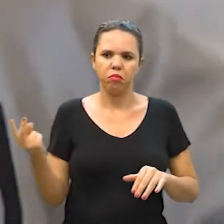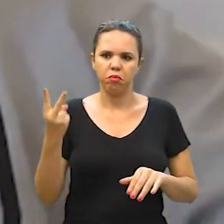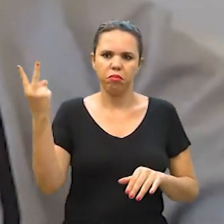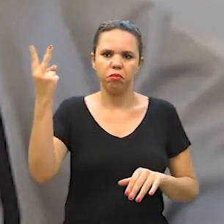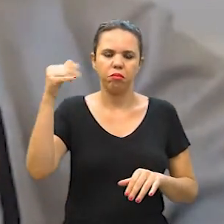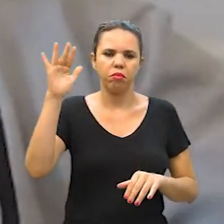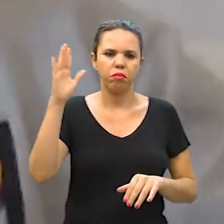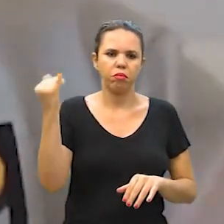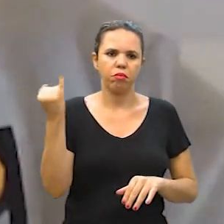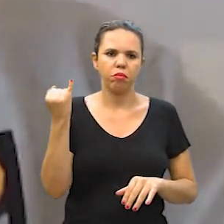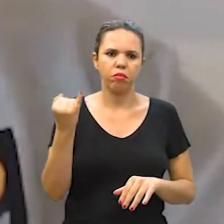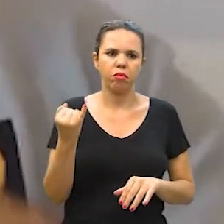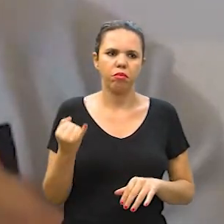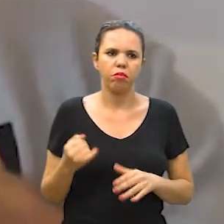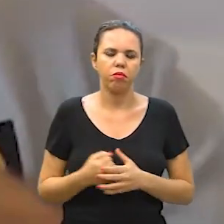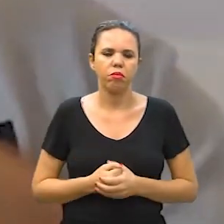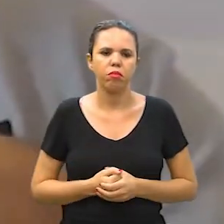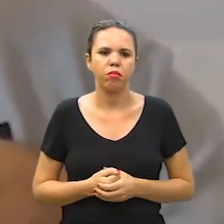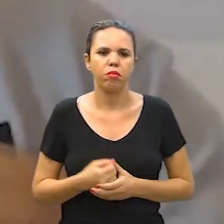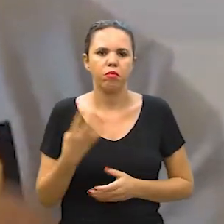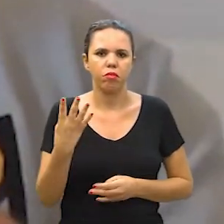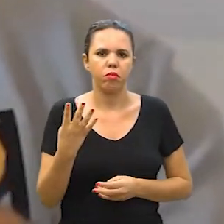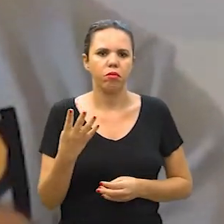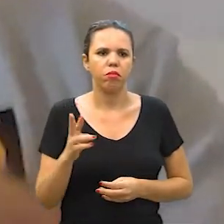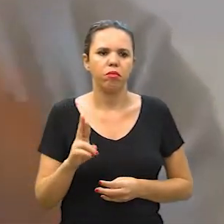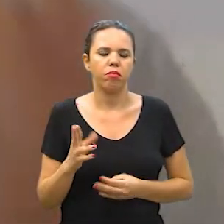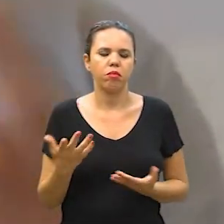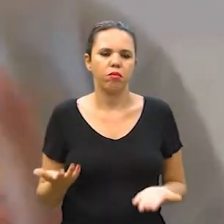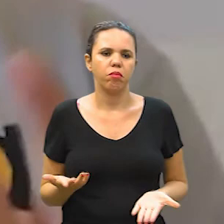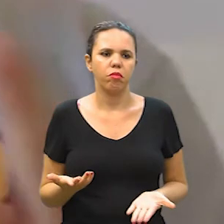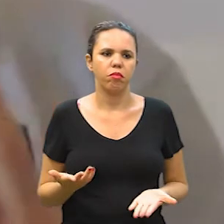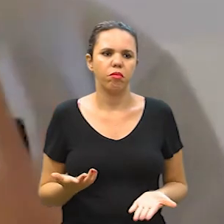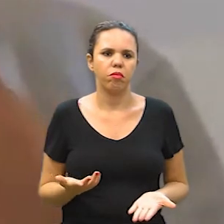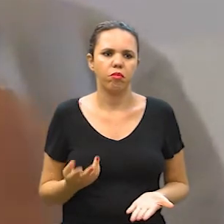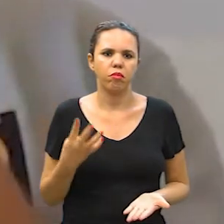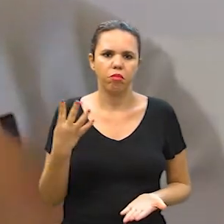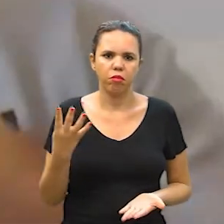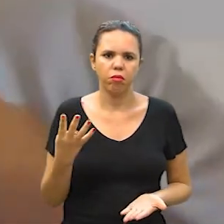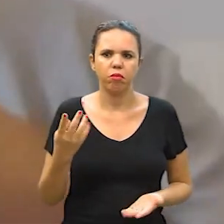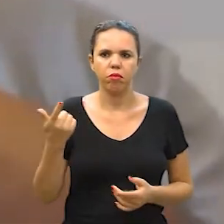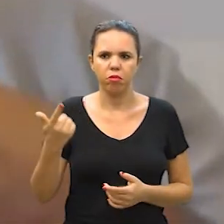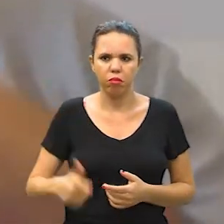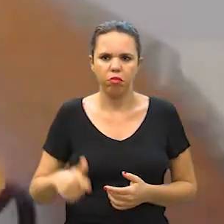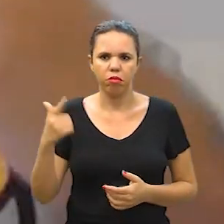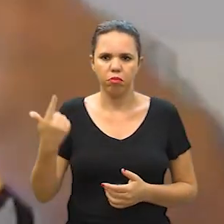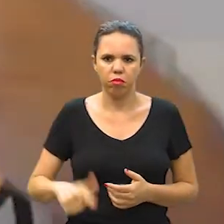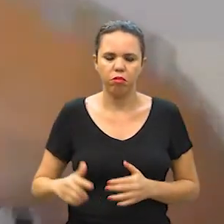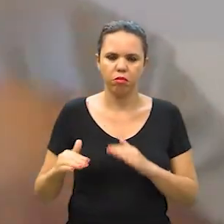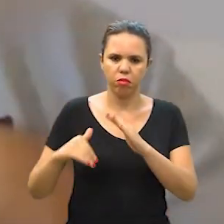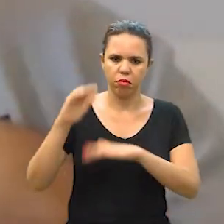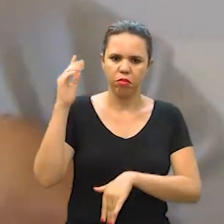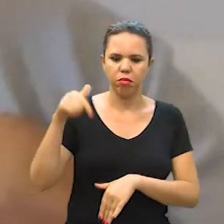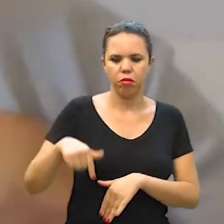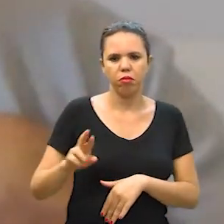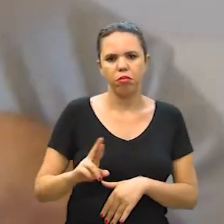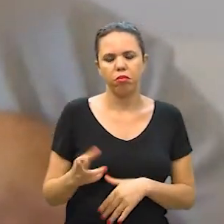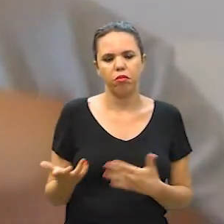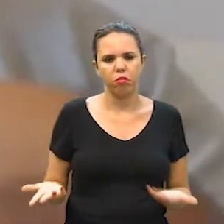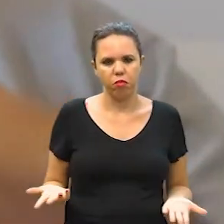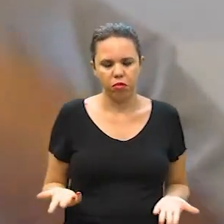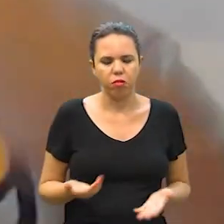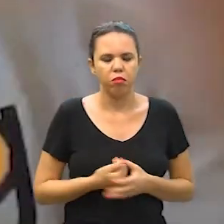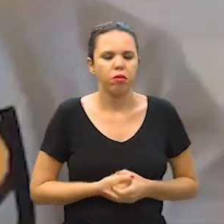o câmbio ainda está na faixa de 4, mas são 4 vezes acima da nossa